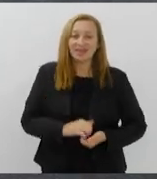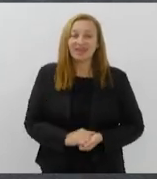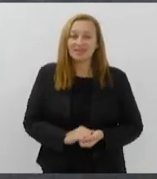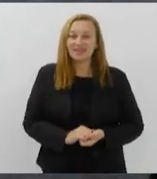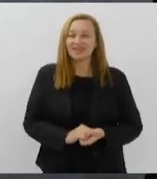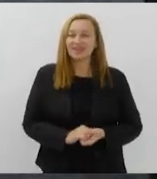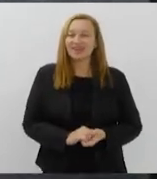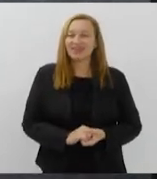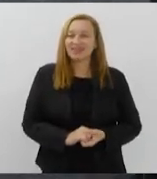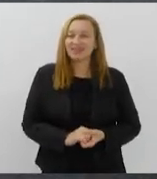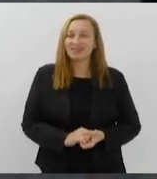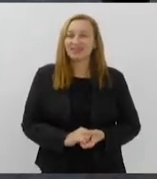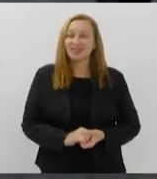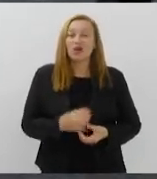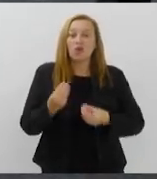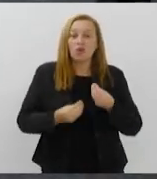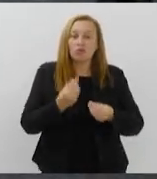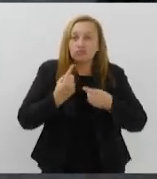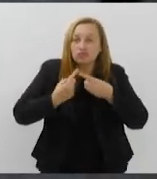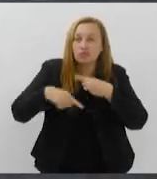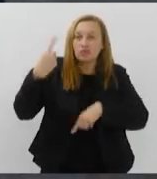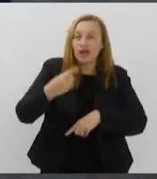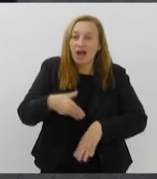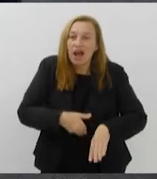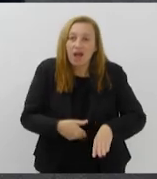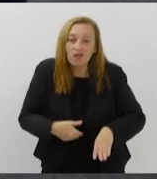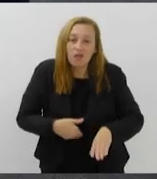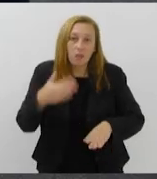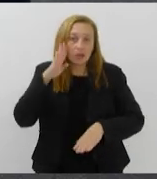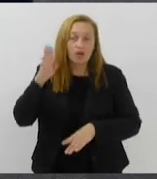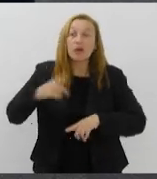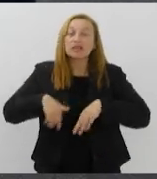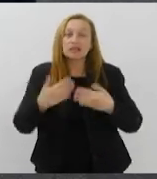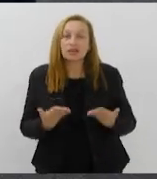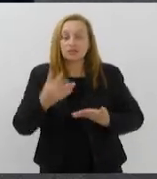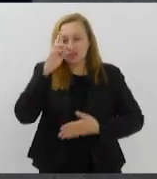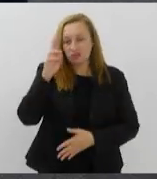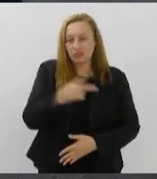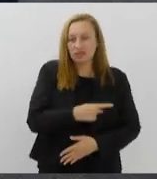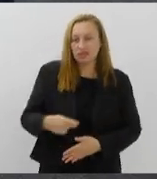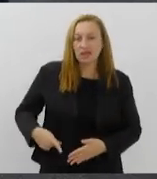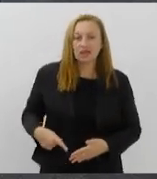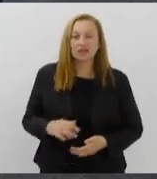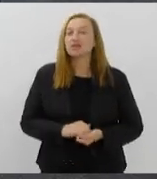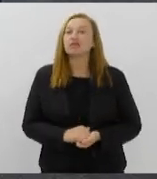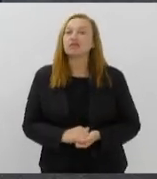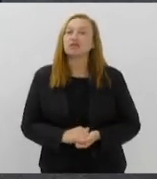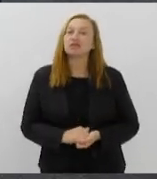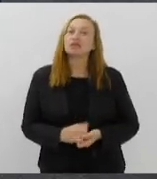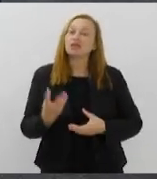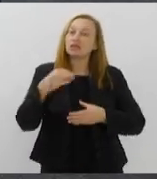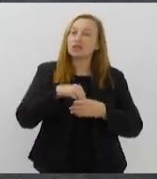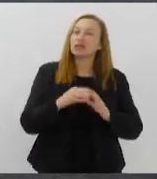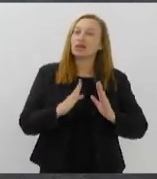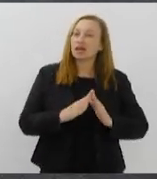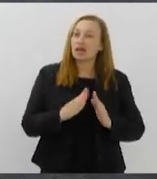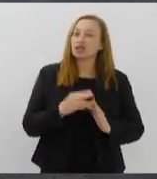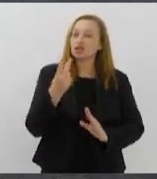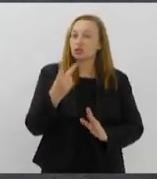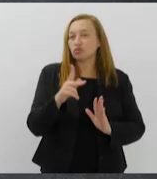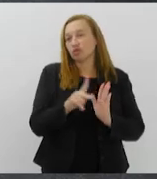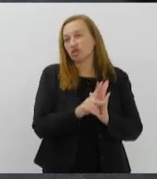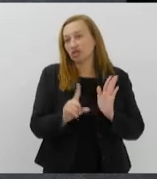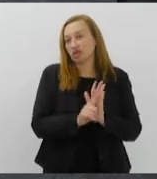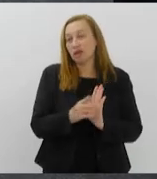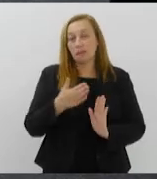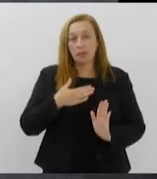supera a fome e a miséria e a pobreza é central. Por isso, senhor presidente, está tramitando na casa dois projetos de lei